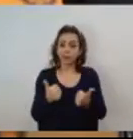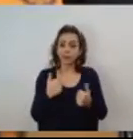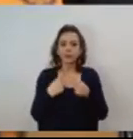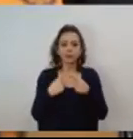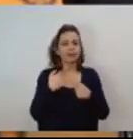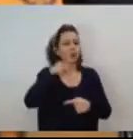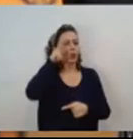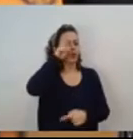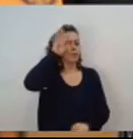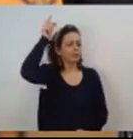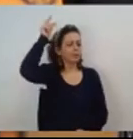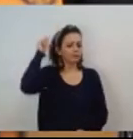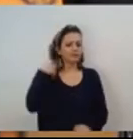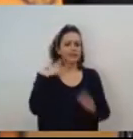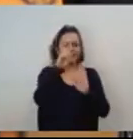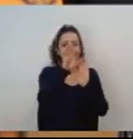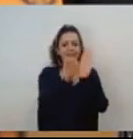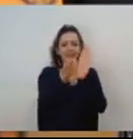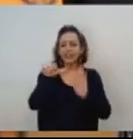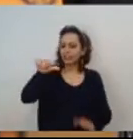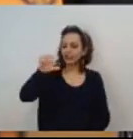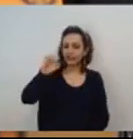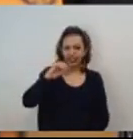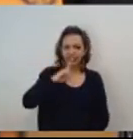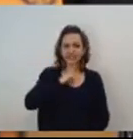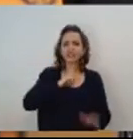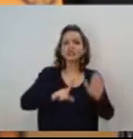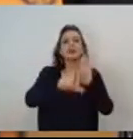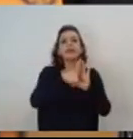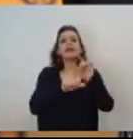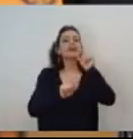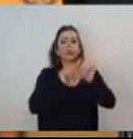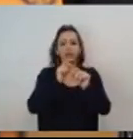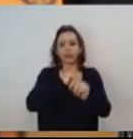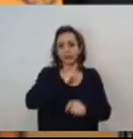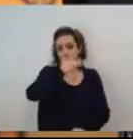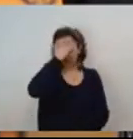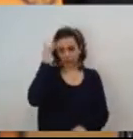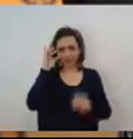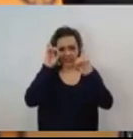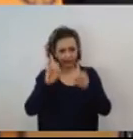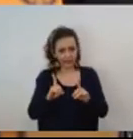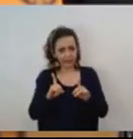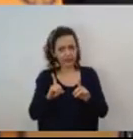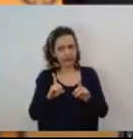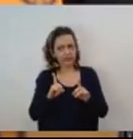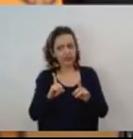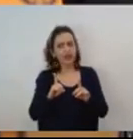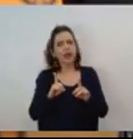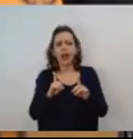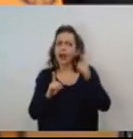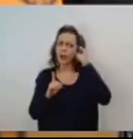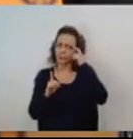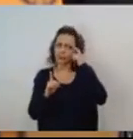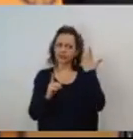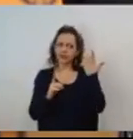fizer aquela lei de CDs na pessoa com deficiência não bastava você a partir de agora tem uma lei você tem que ter uma cota para pessoas com deficiência não passar